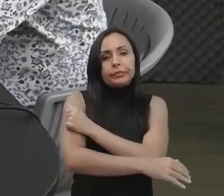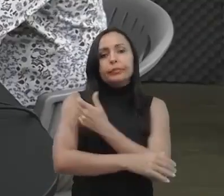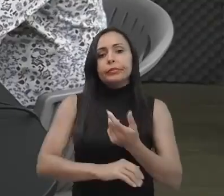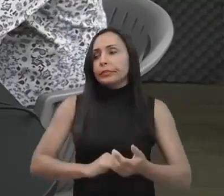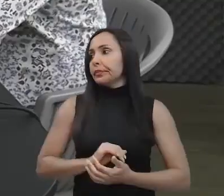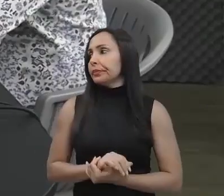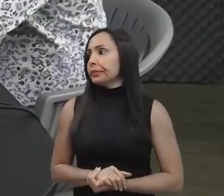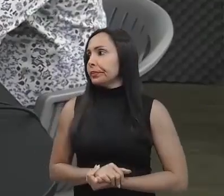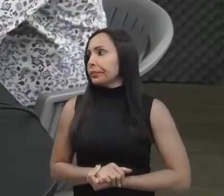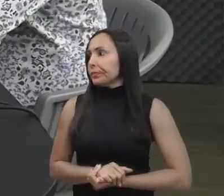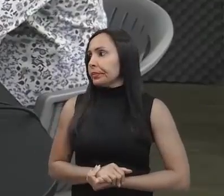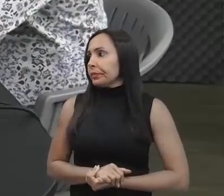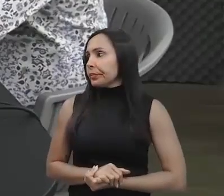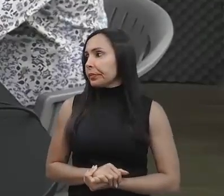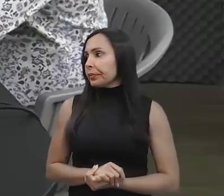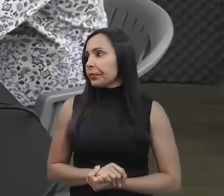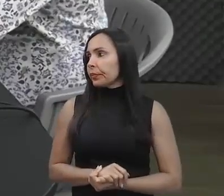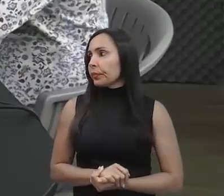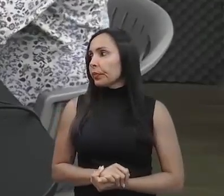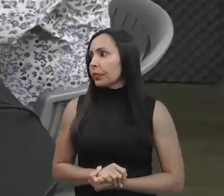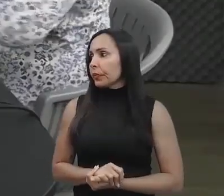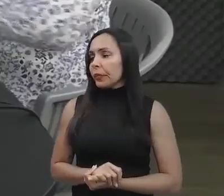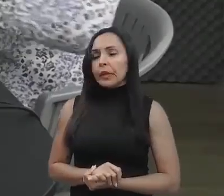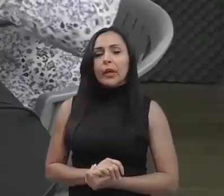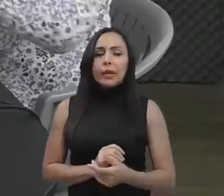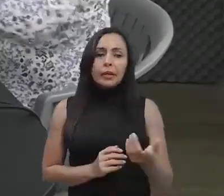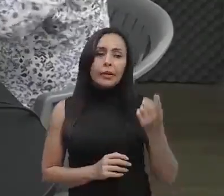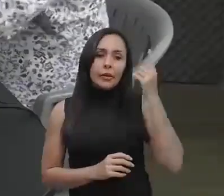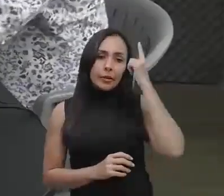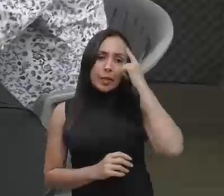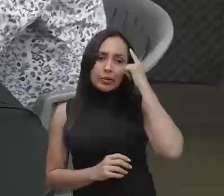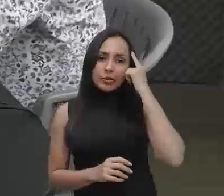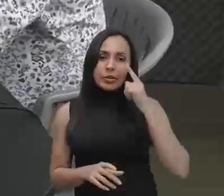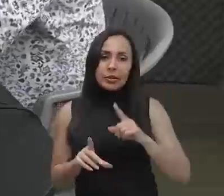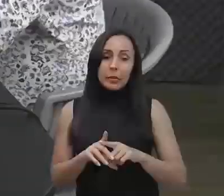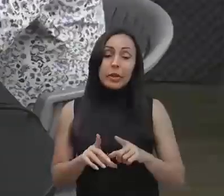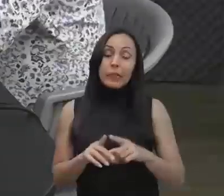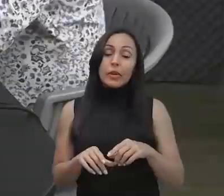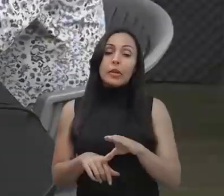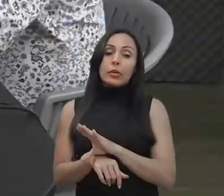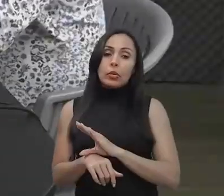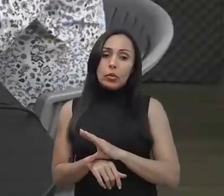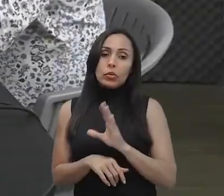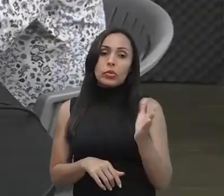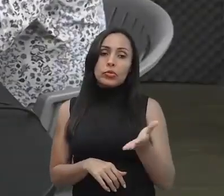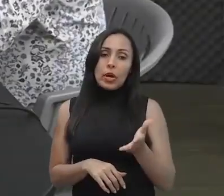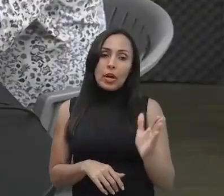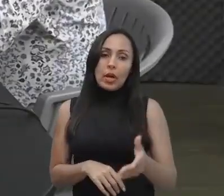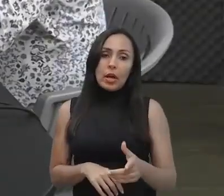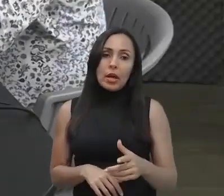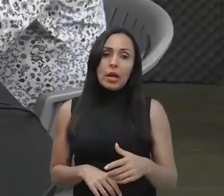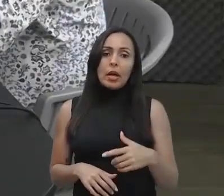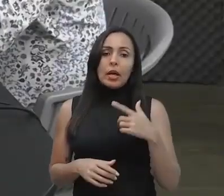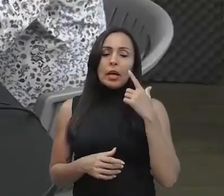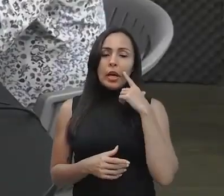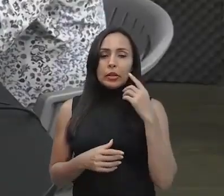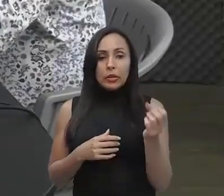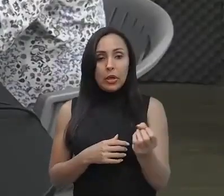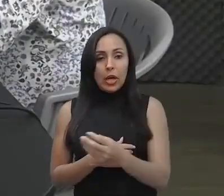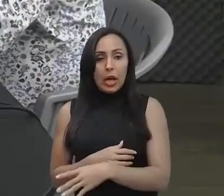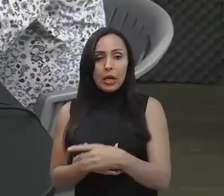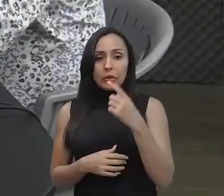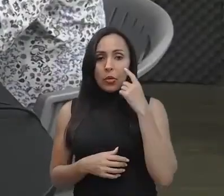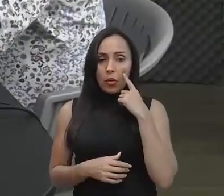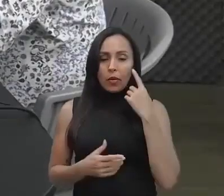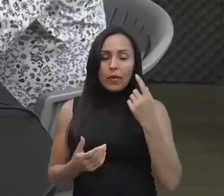porque não gan mudo é incrível Eu imagino porque aí os meninos estão fazendo curso já de idiomas vai começar aí a nova edição né não posso dar